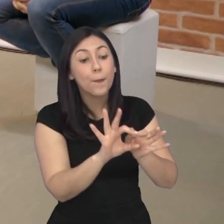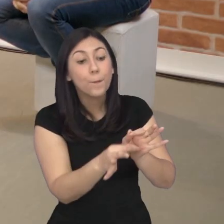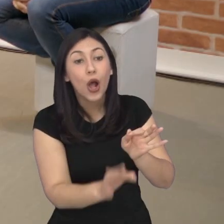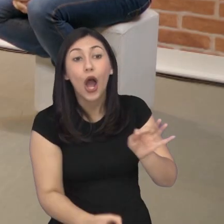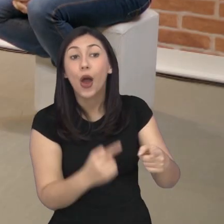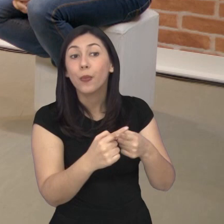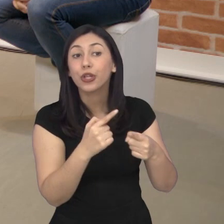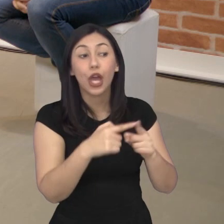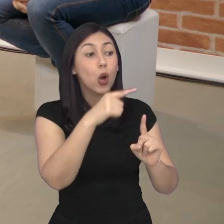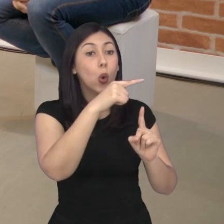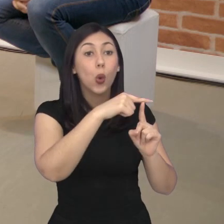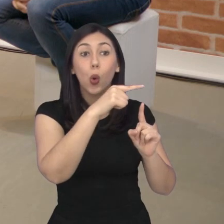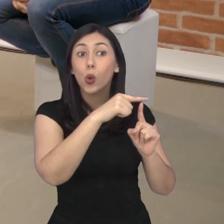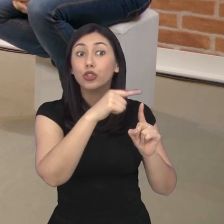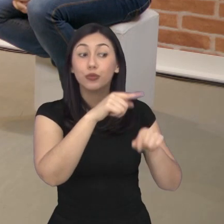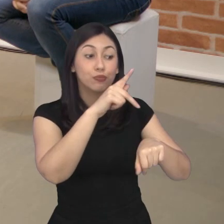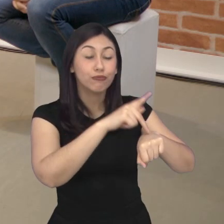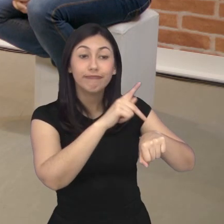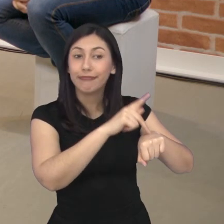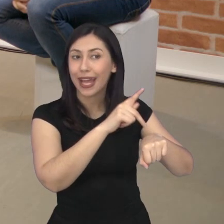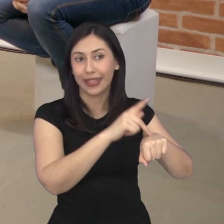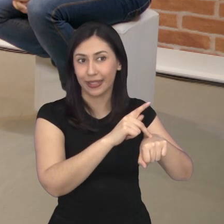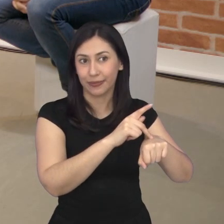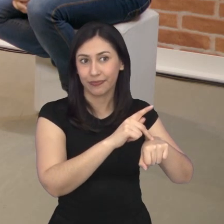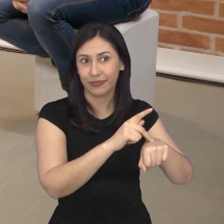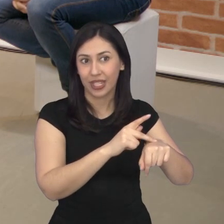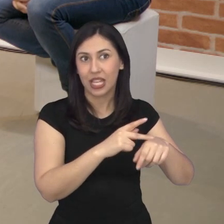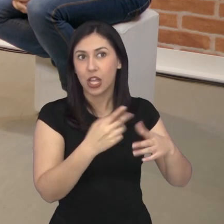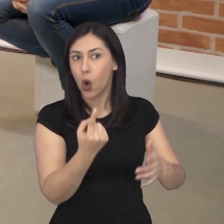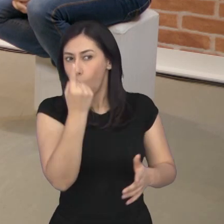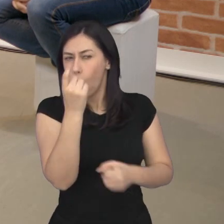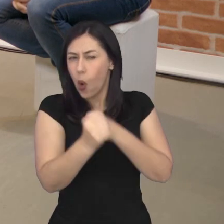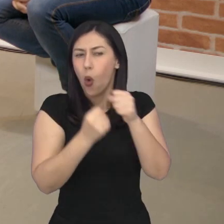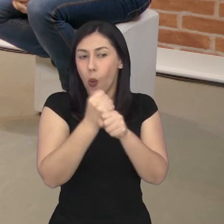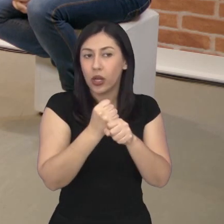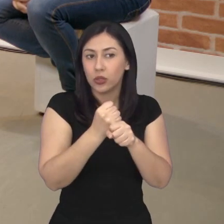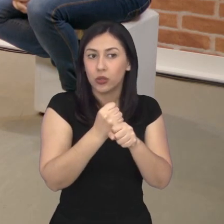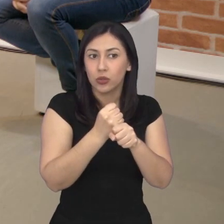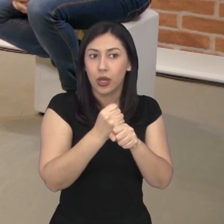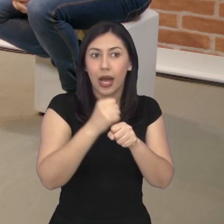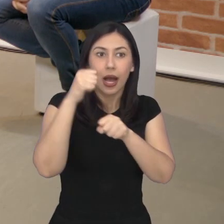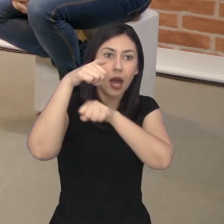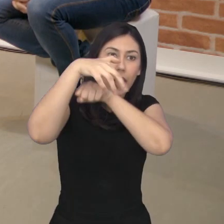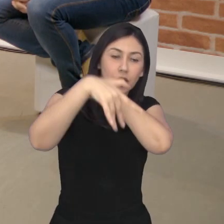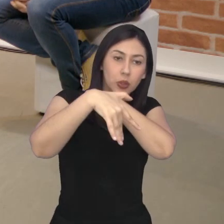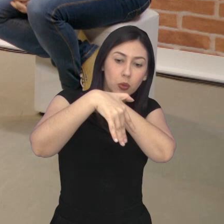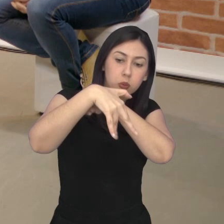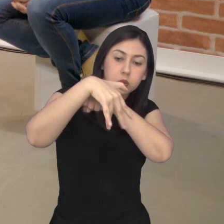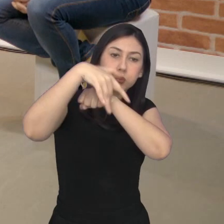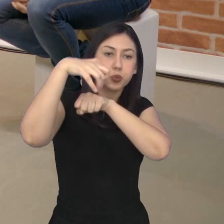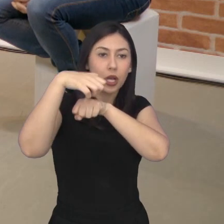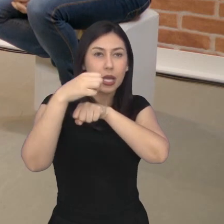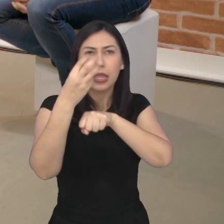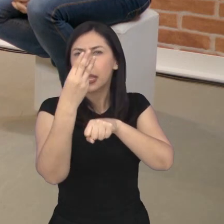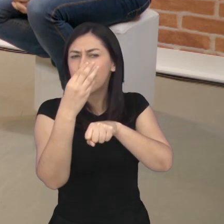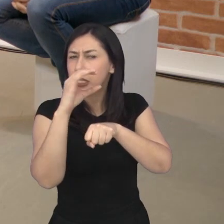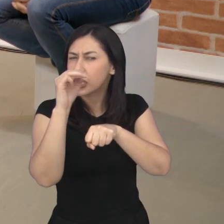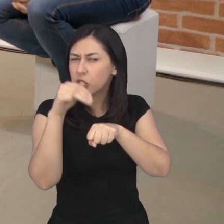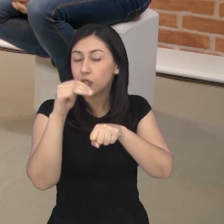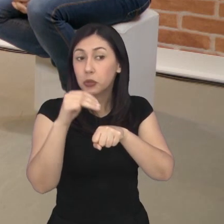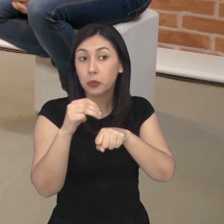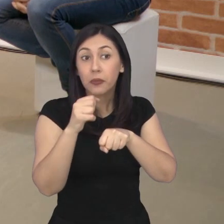forma, em média uma cachoeira recua 3 centímetros por ano. Se a rocha é mais compactada, mais dura, vai criando uma piscina